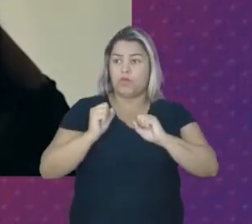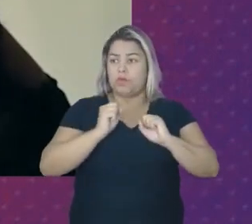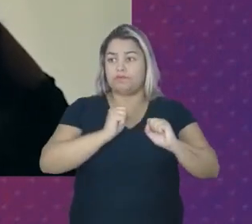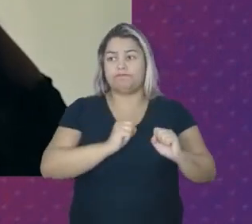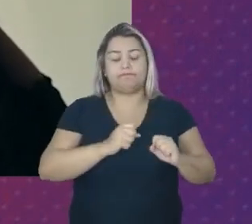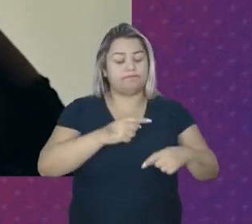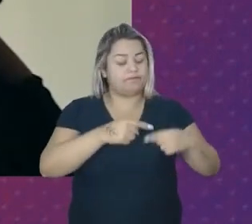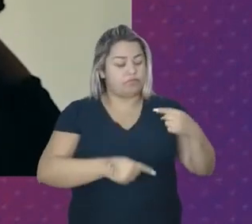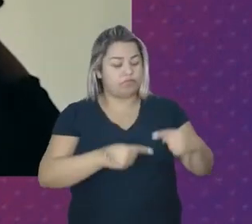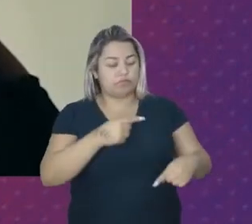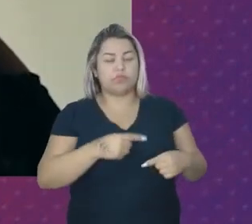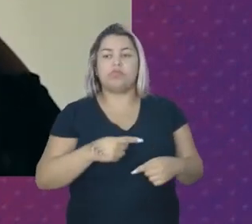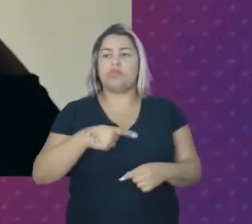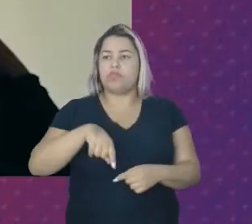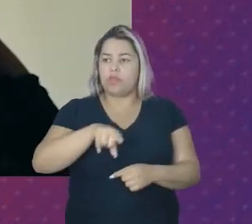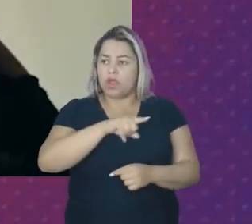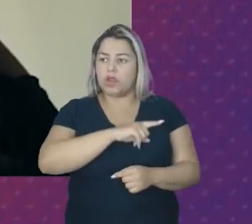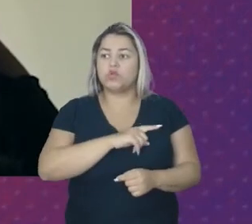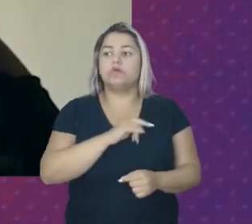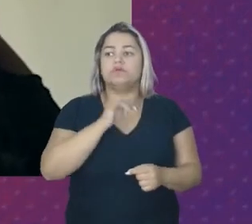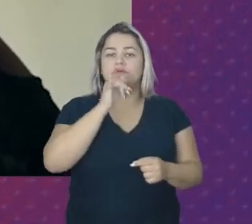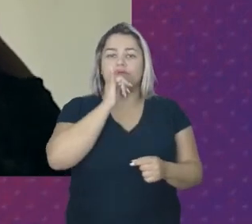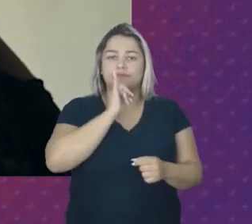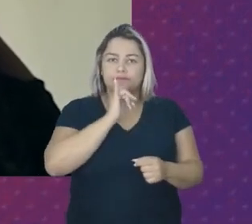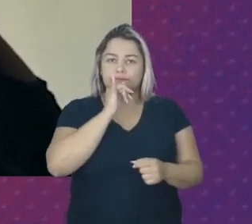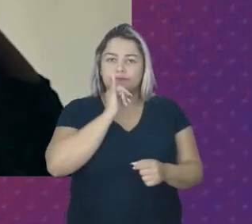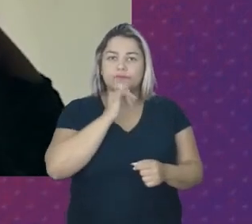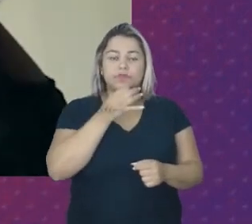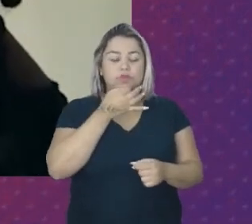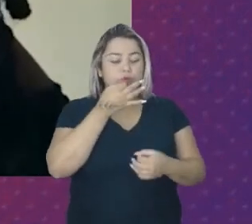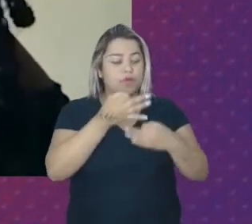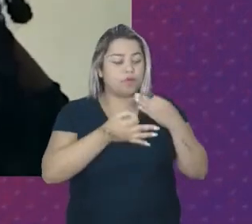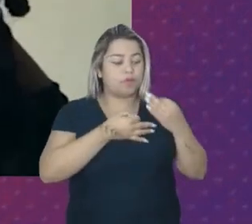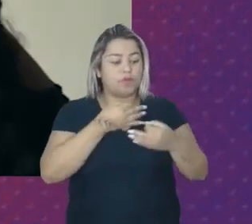nossa opinião é muito importante, nossa